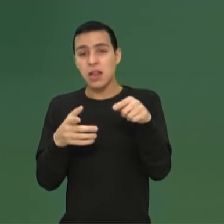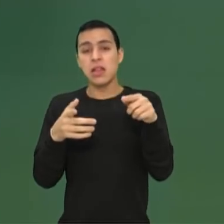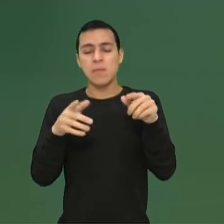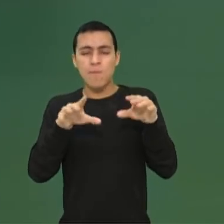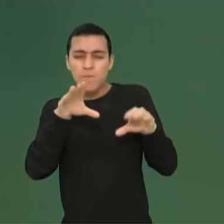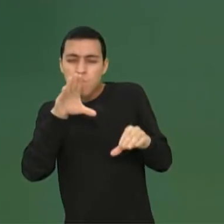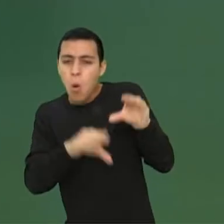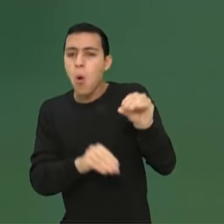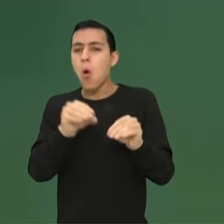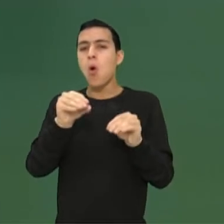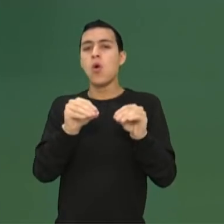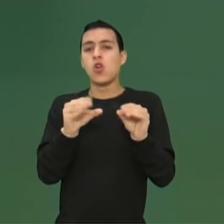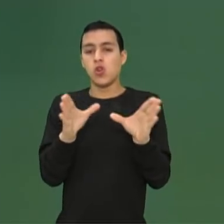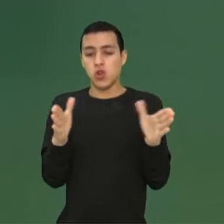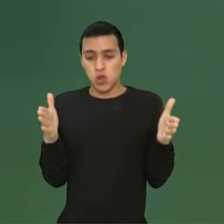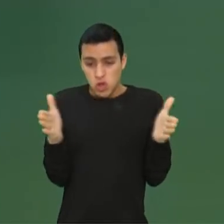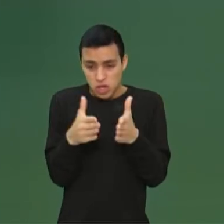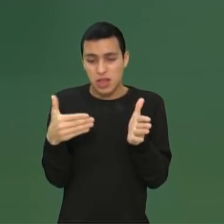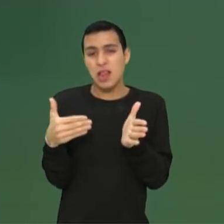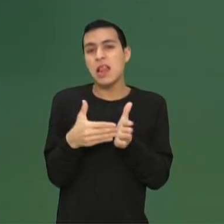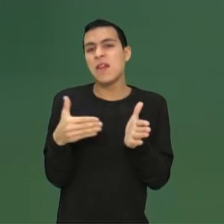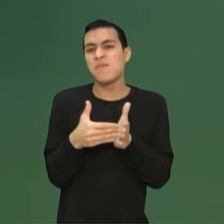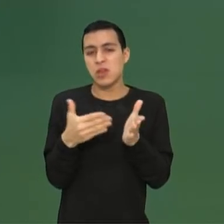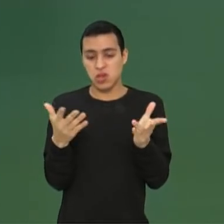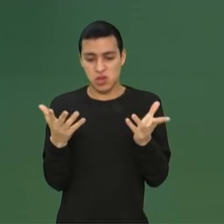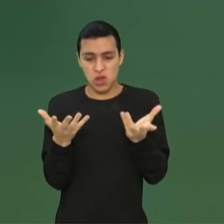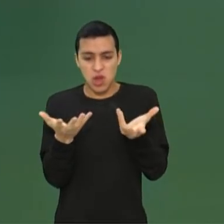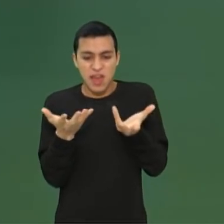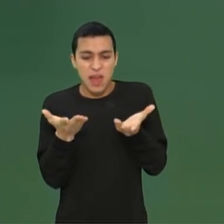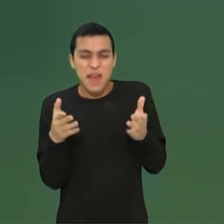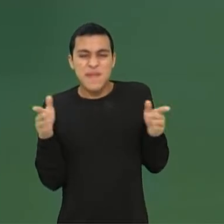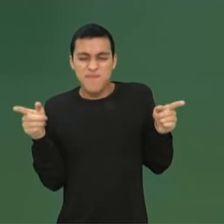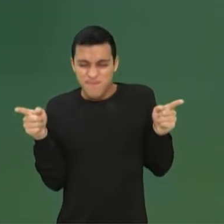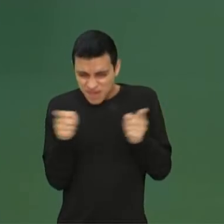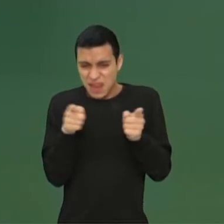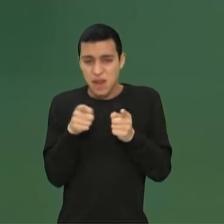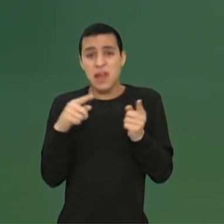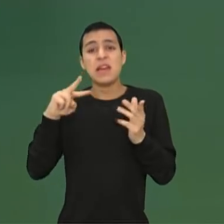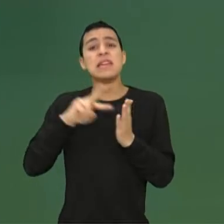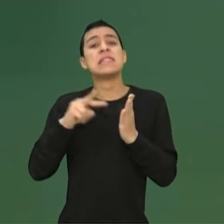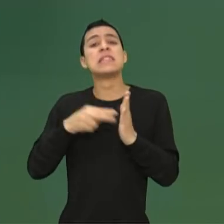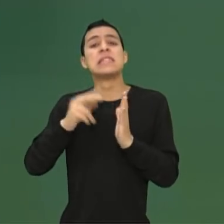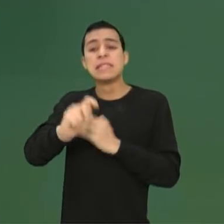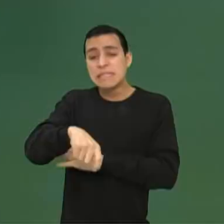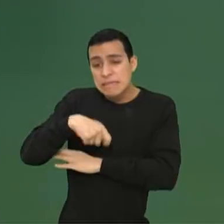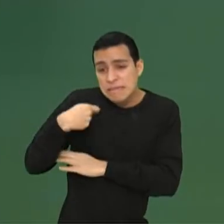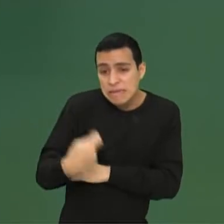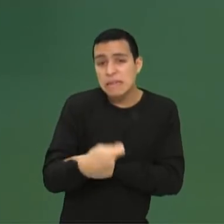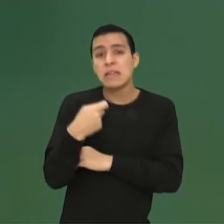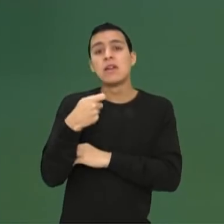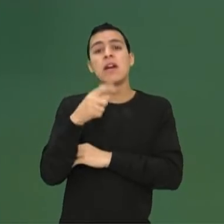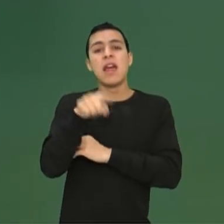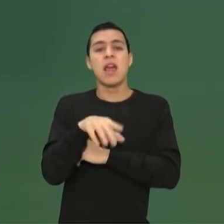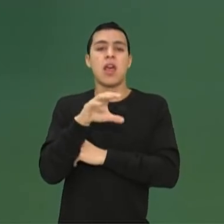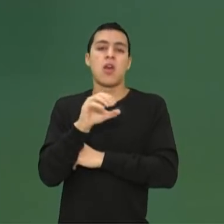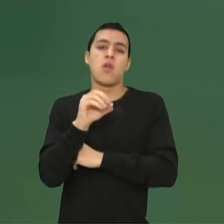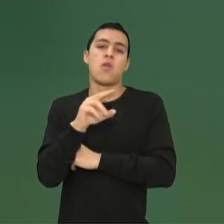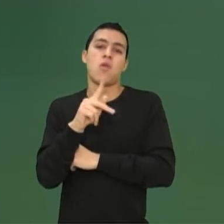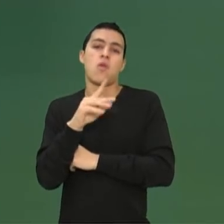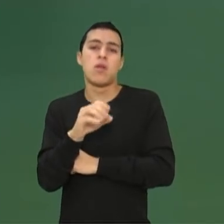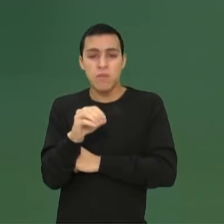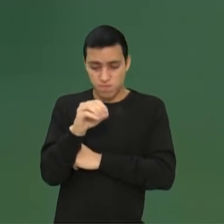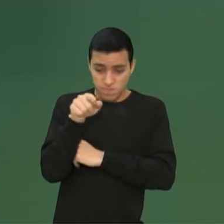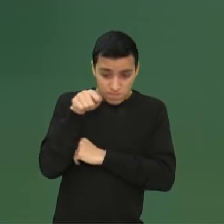modifico ele numa porção limitada, numa porção menor, eu chamo de corpo. Só